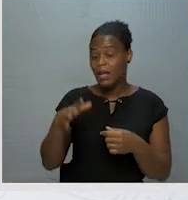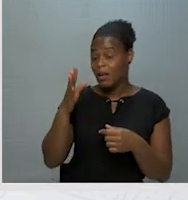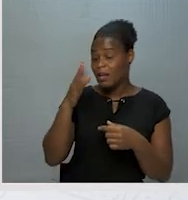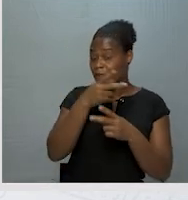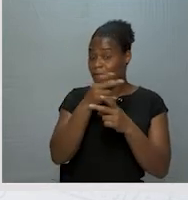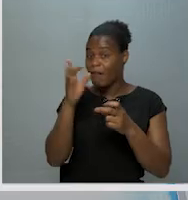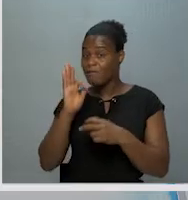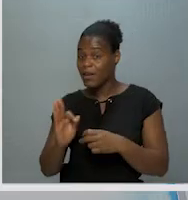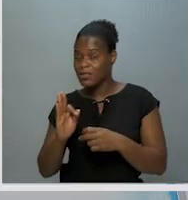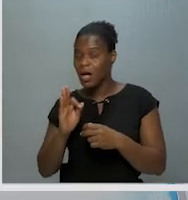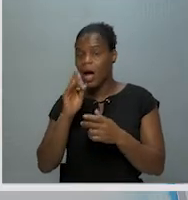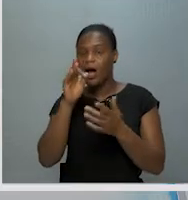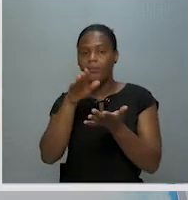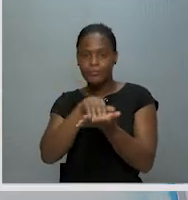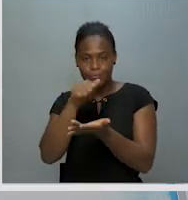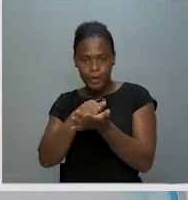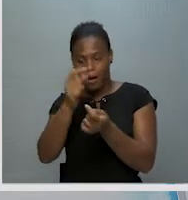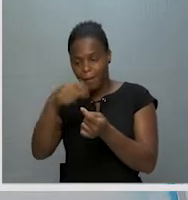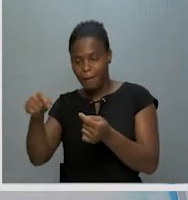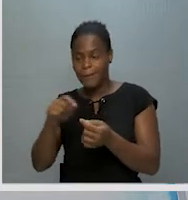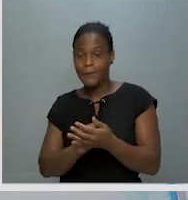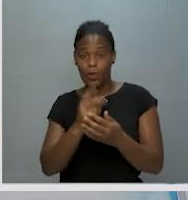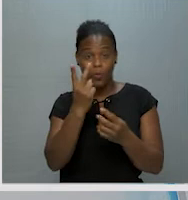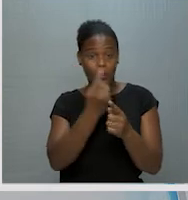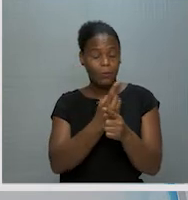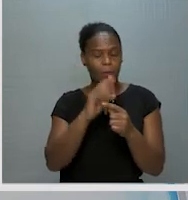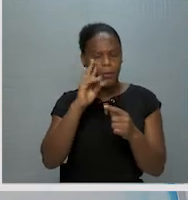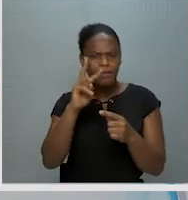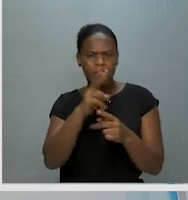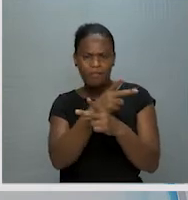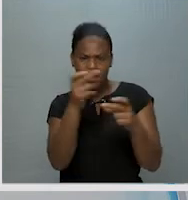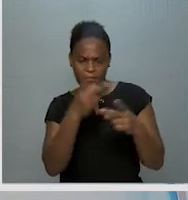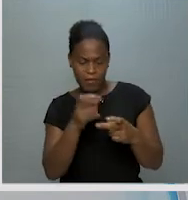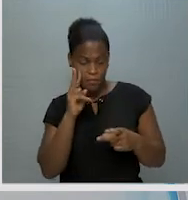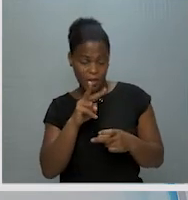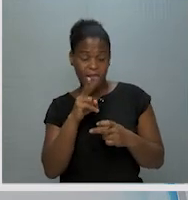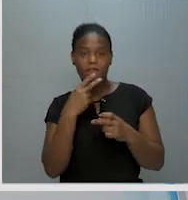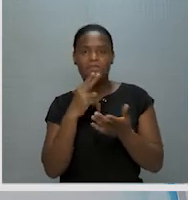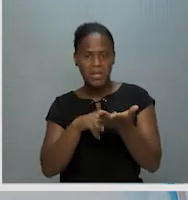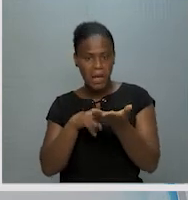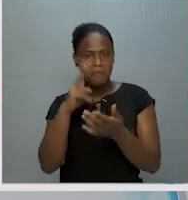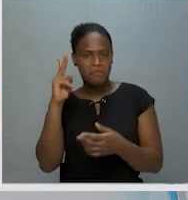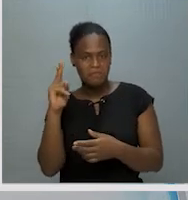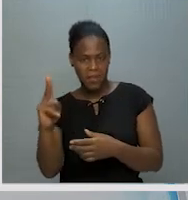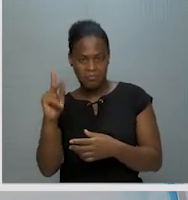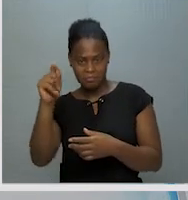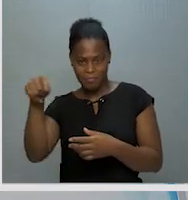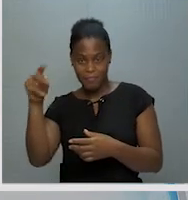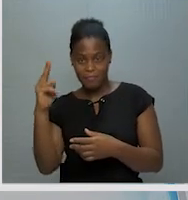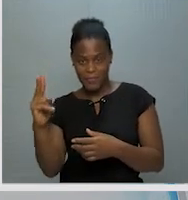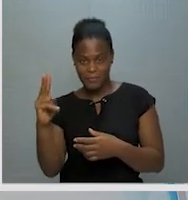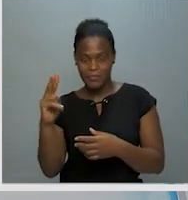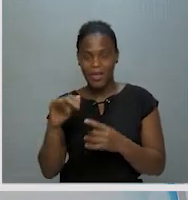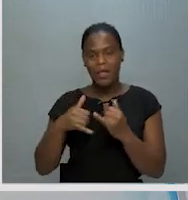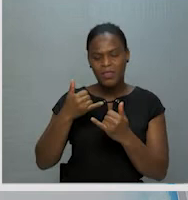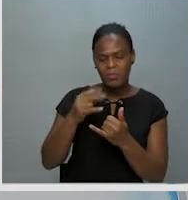falsas. Vocês vão ter que fazer duas coisas. Primeiramente, vocês vão assinalar as opções verdadeiras com V e depois vocês